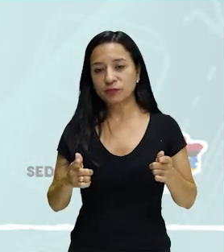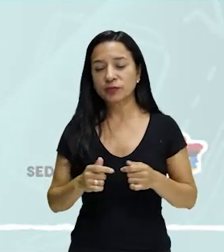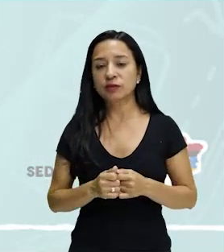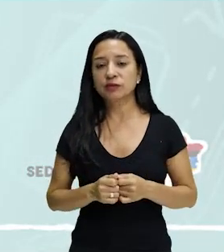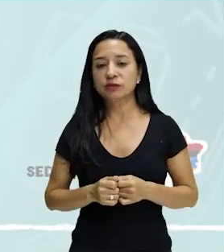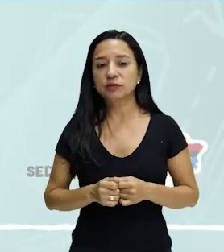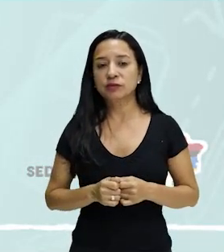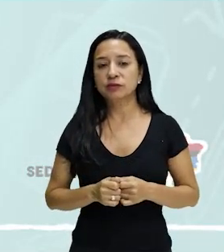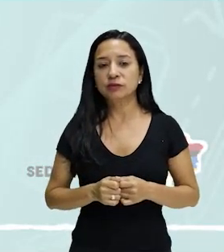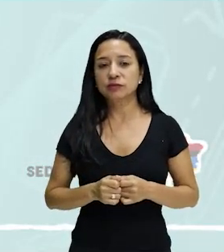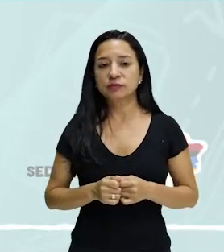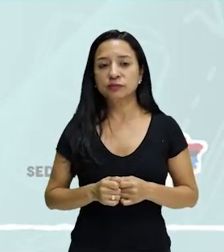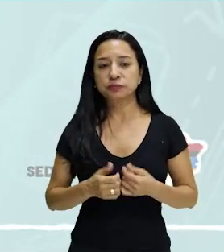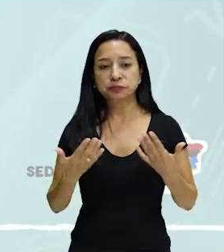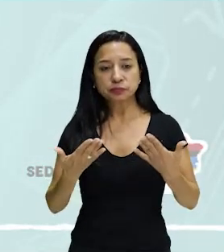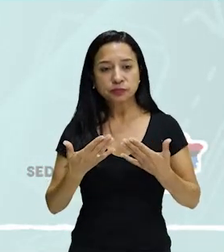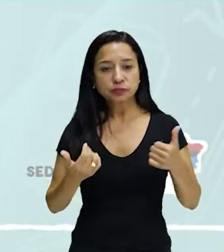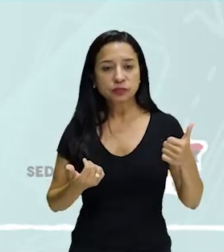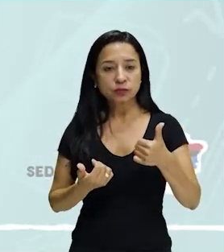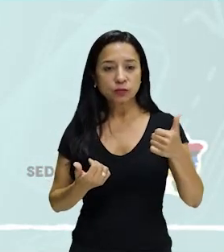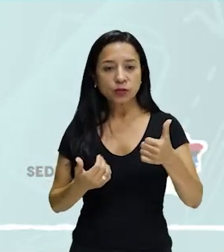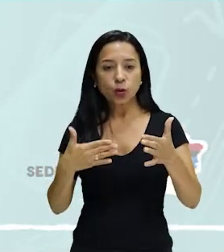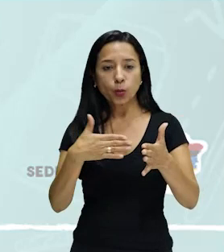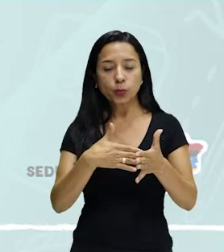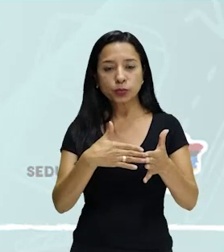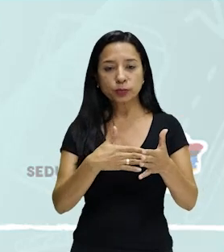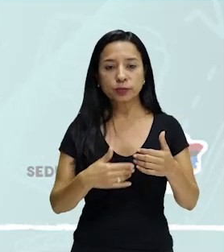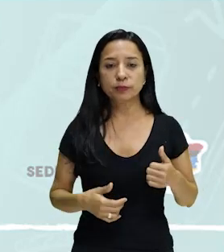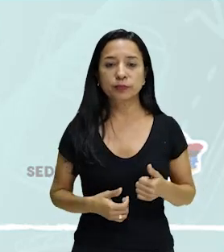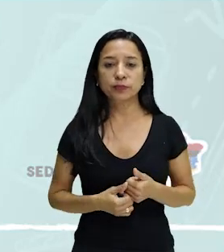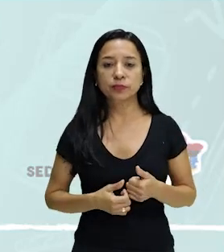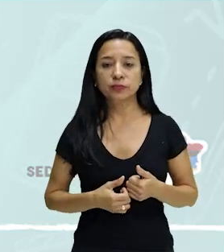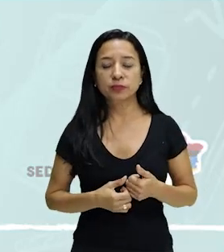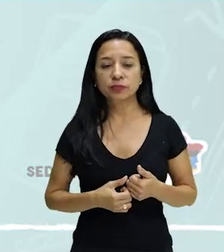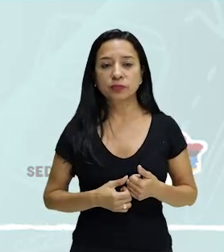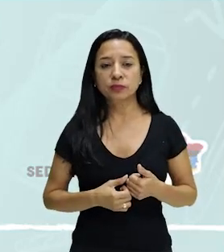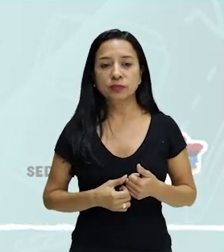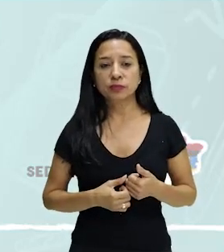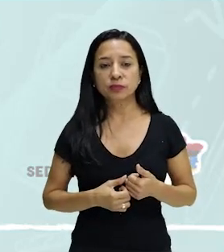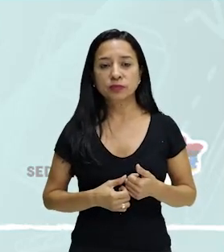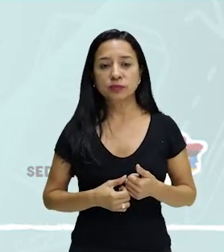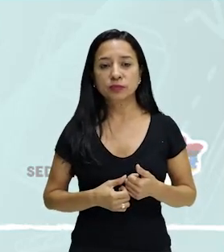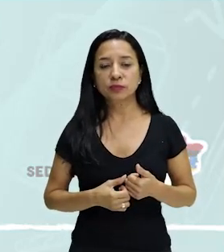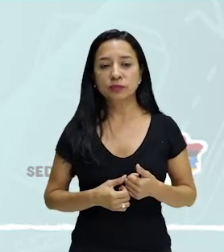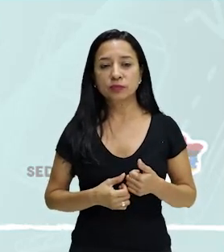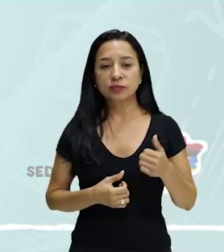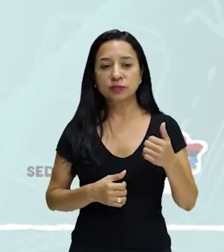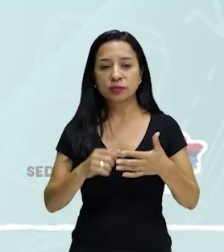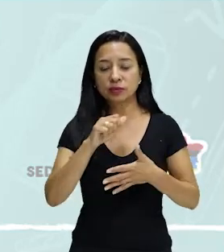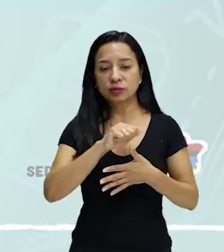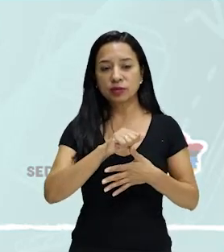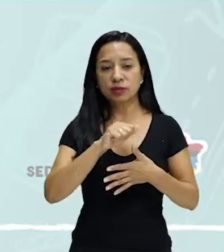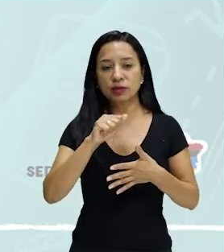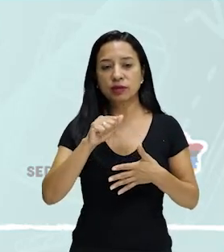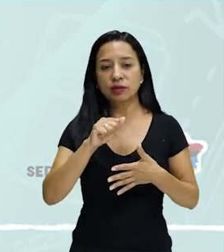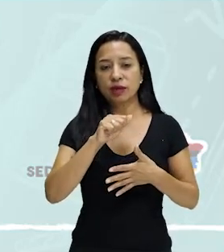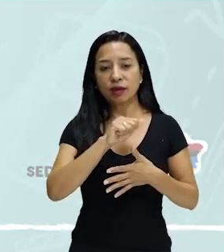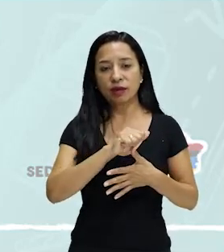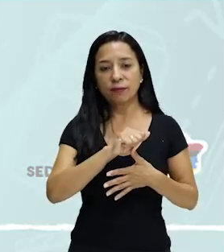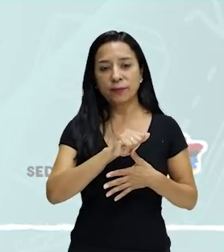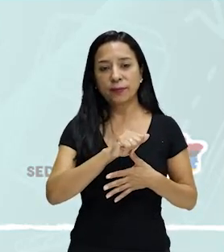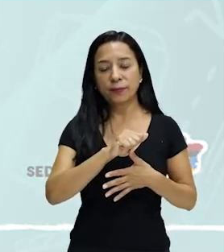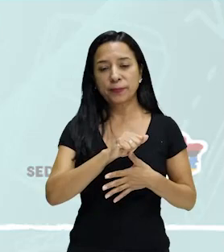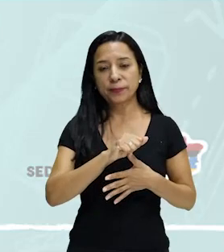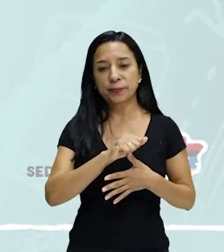finalizar, preferir. Qual delas aqui não apresenta problema de regência? Preferiu sair antes do que ficar, a gente já sabe.